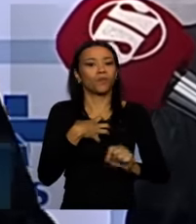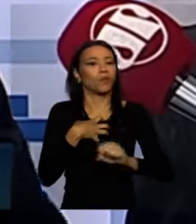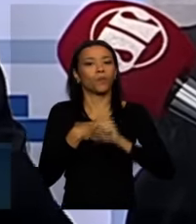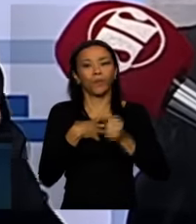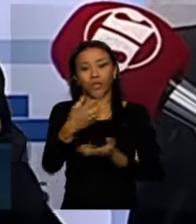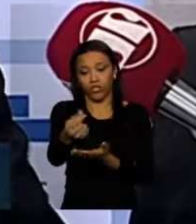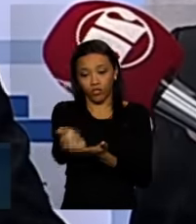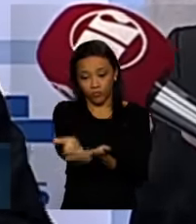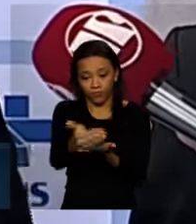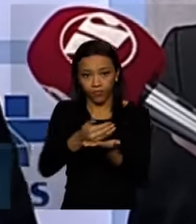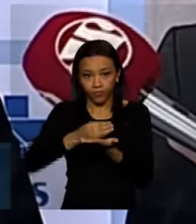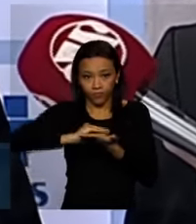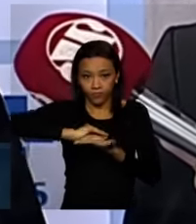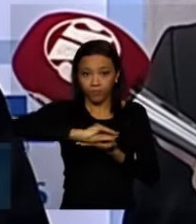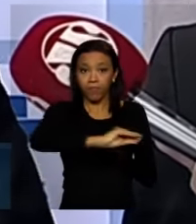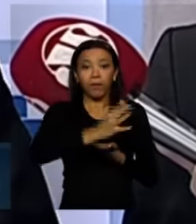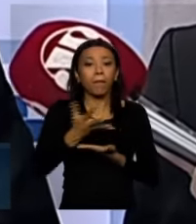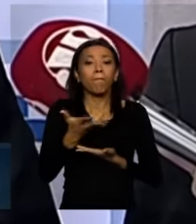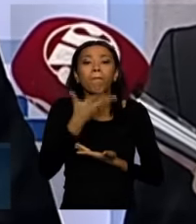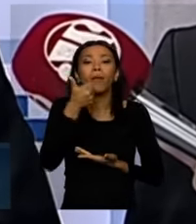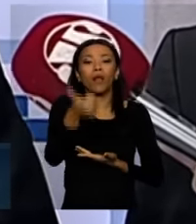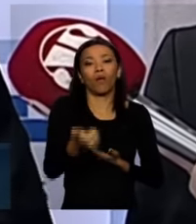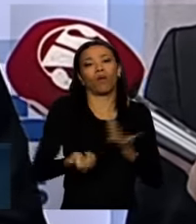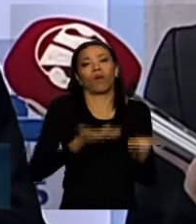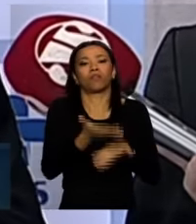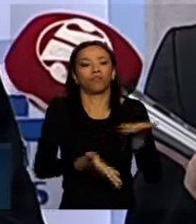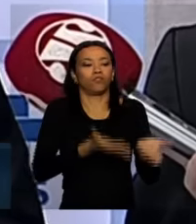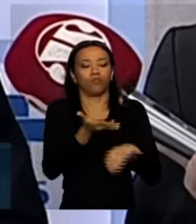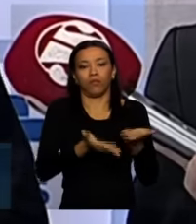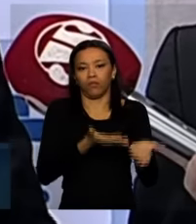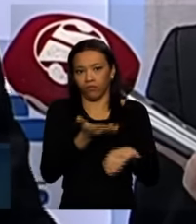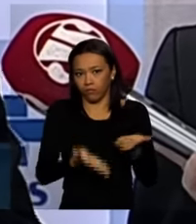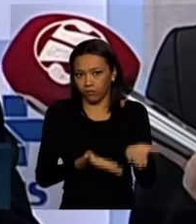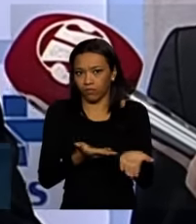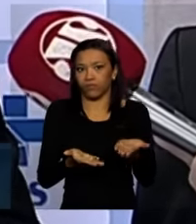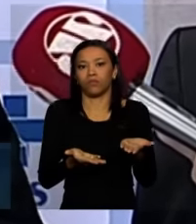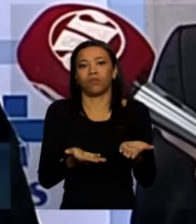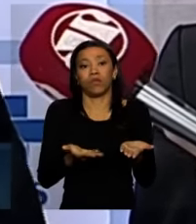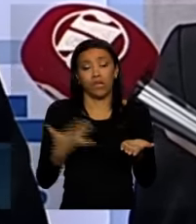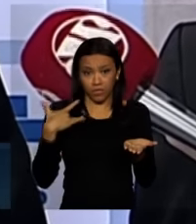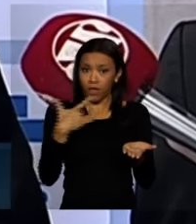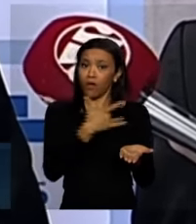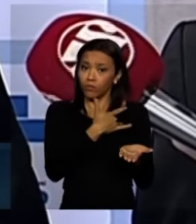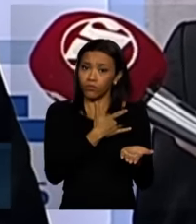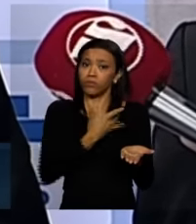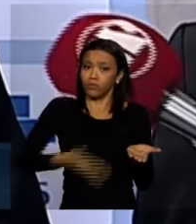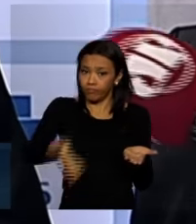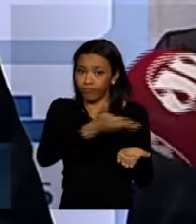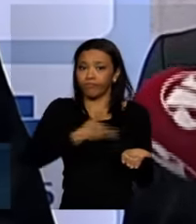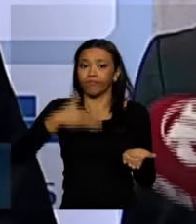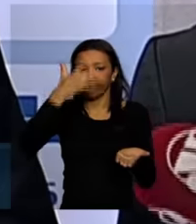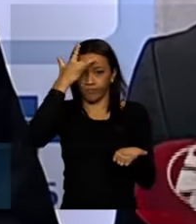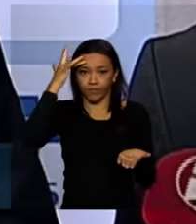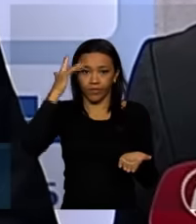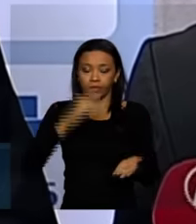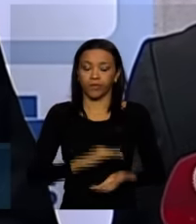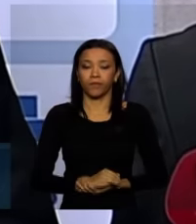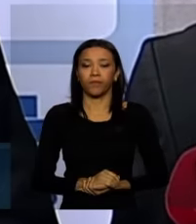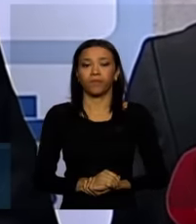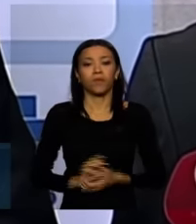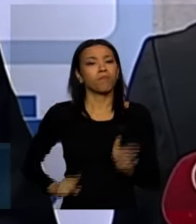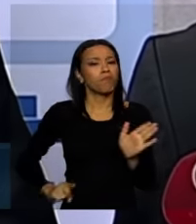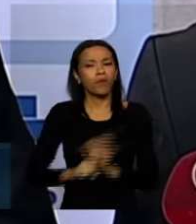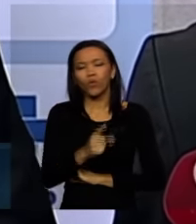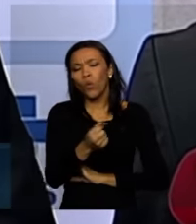poder melhorar o nível de atendimento da nossa população melhorar o nível de saúde da nossa população Qual que você acha que seria o